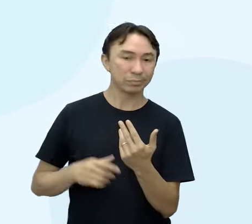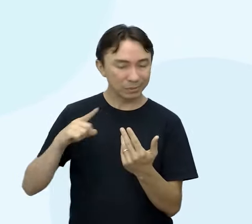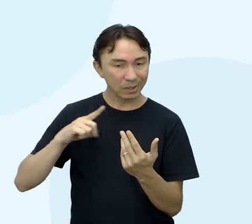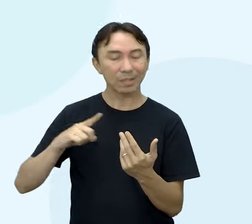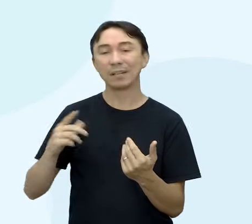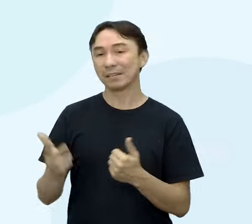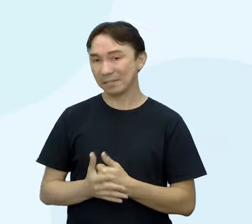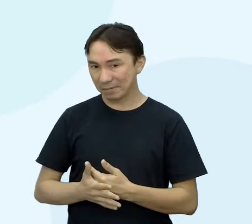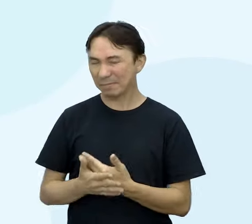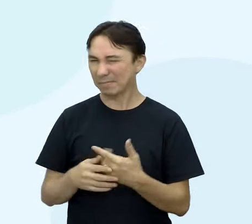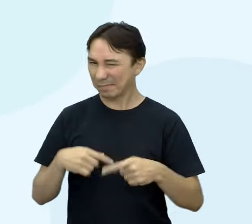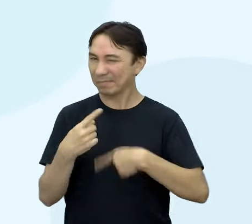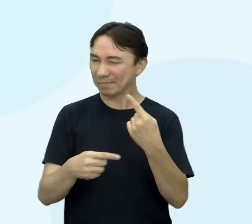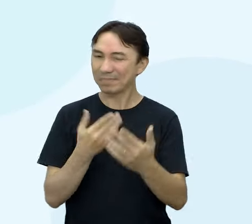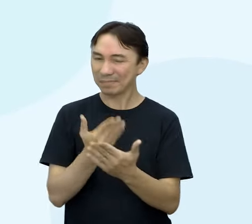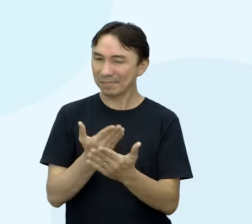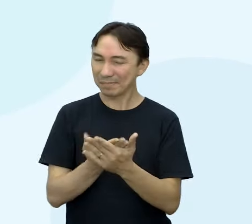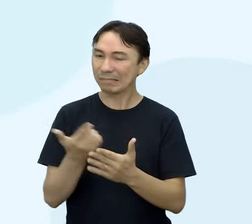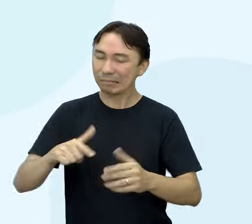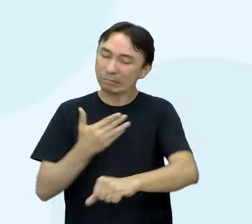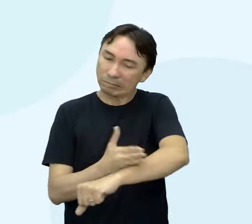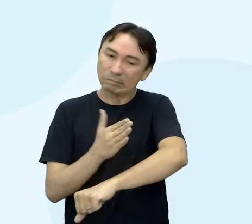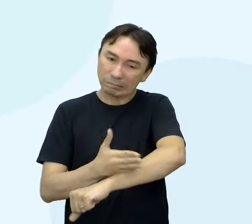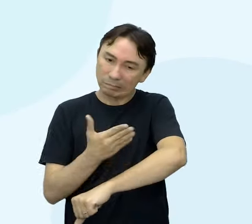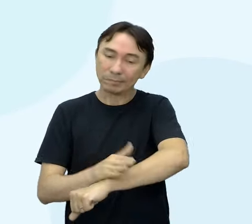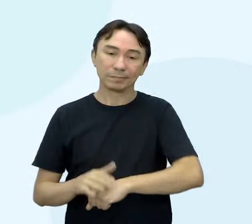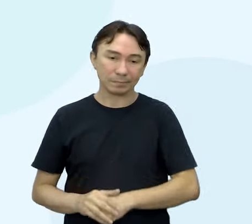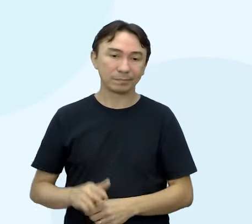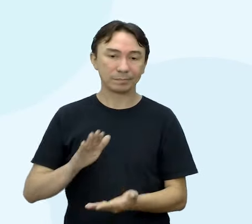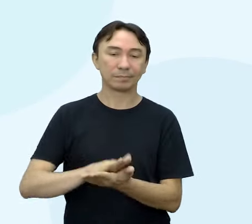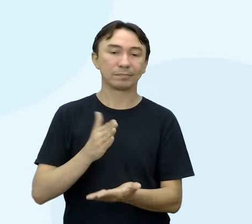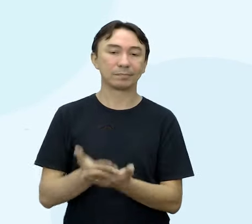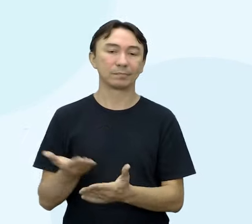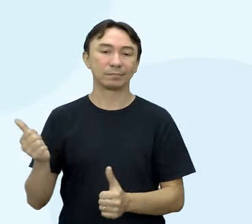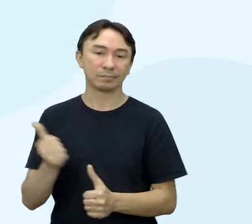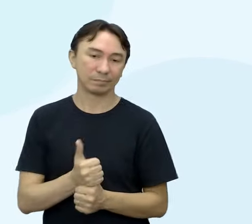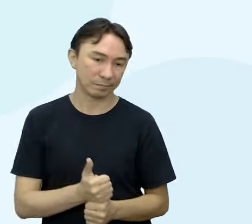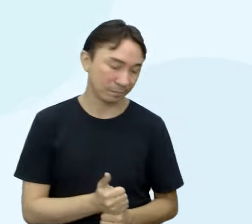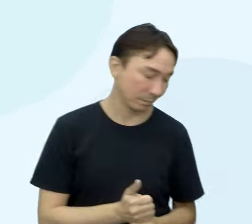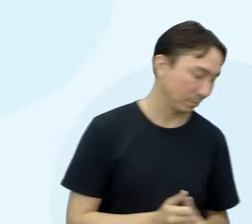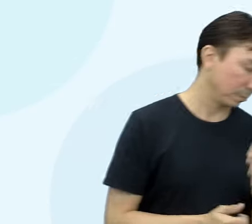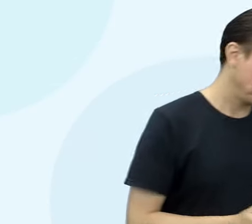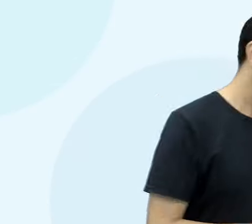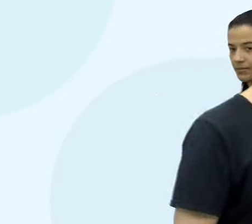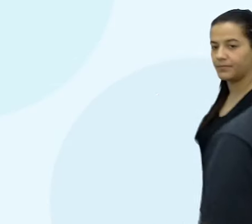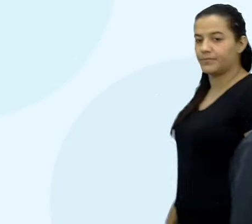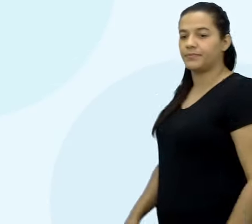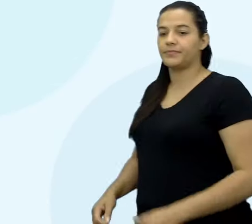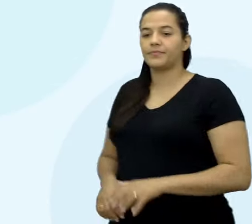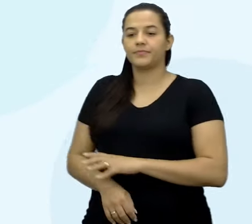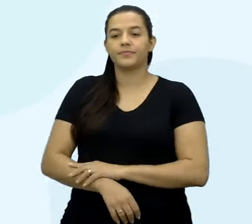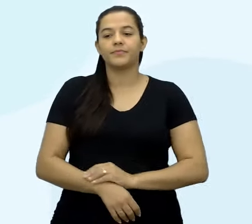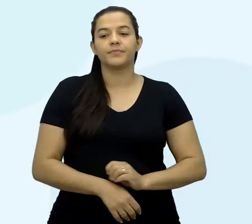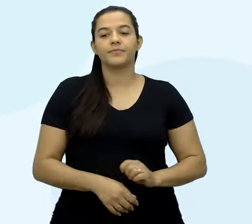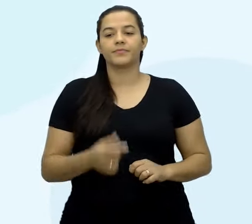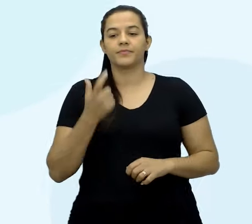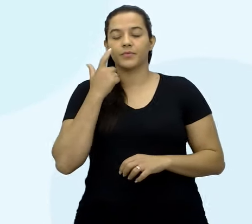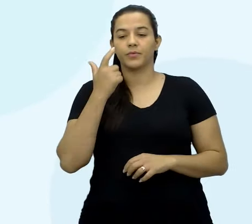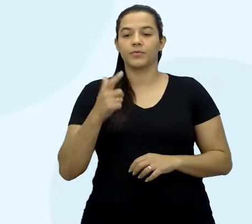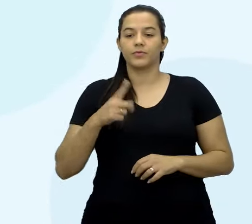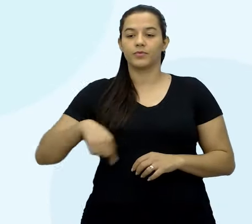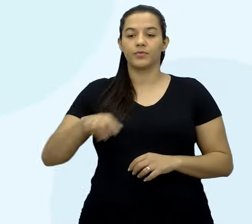Uma pra cada uma e depois mais algumas aí pra treinar. Mas a primeira fórmula é quando a gente tá falando aí de populações pequenas ou